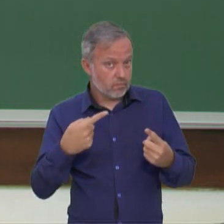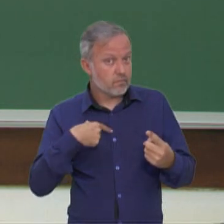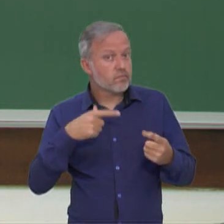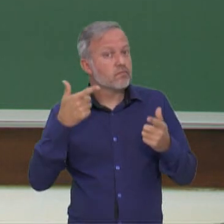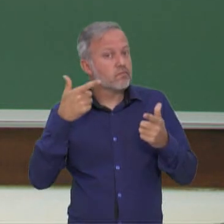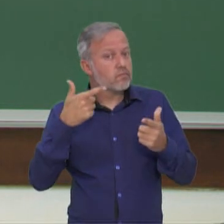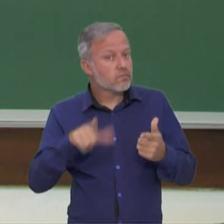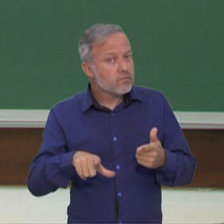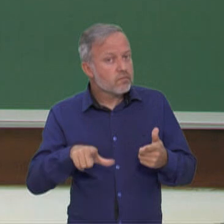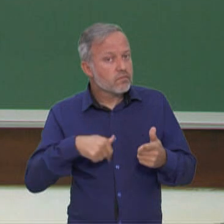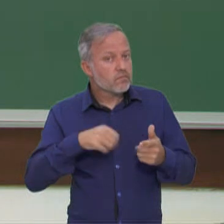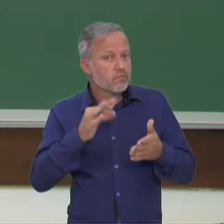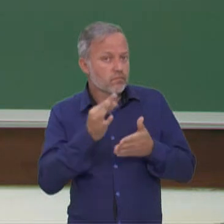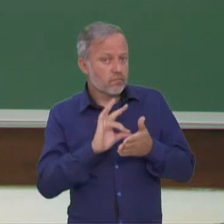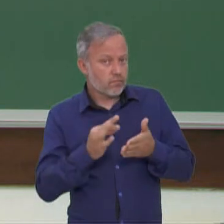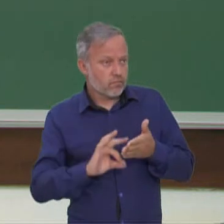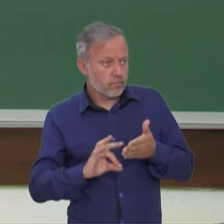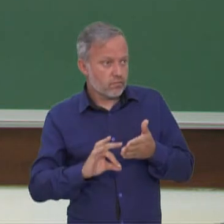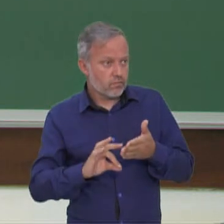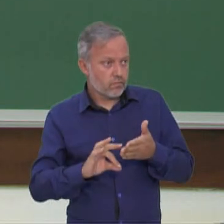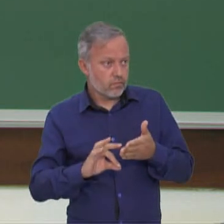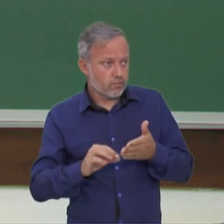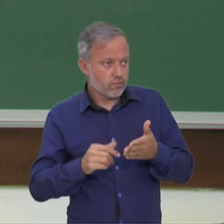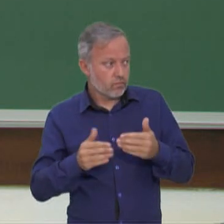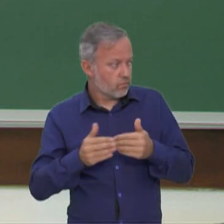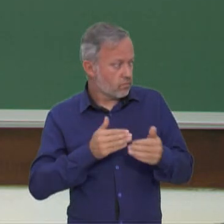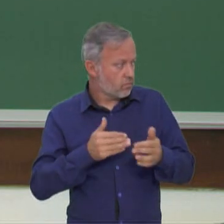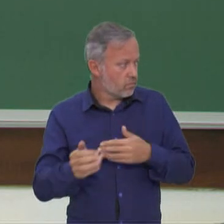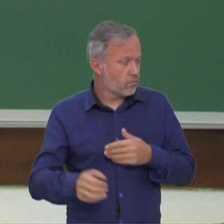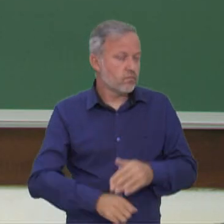fazer também biografia de qualquer pessoa.